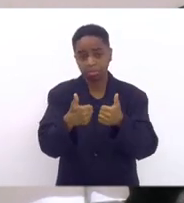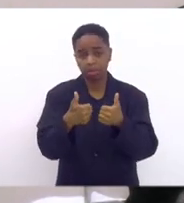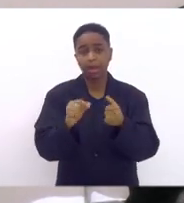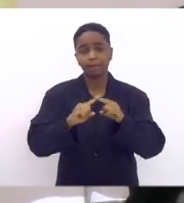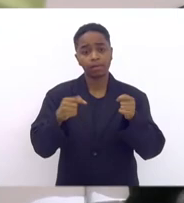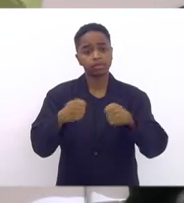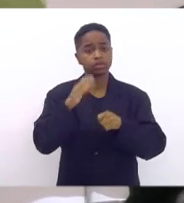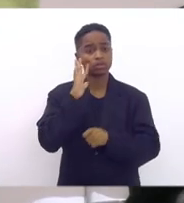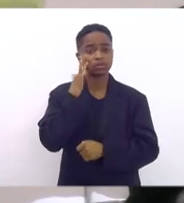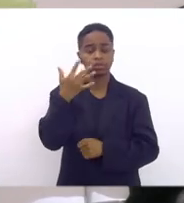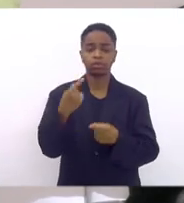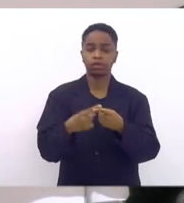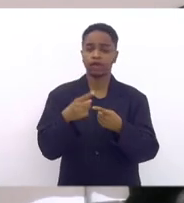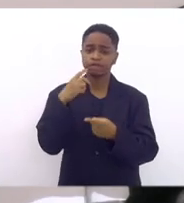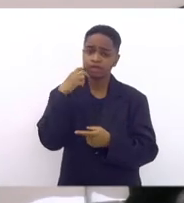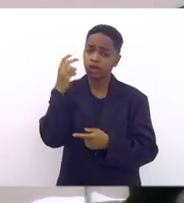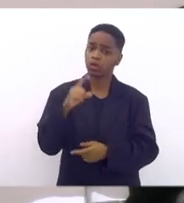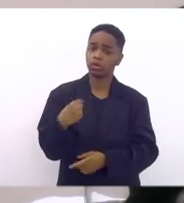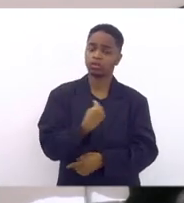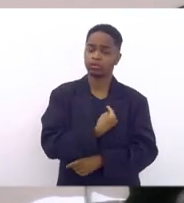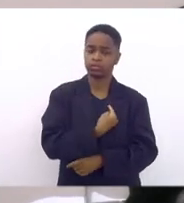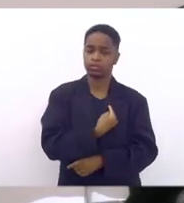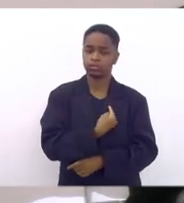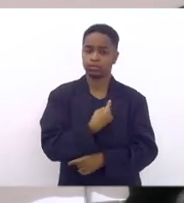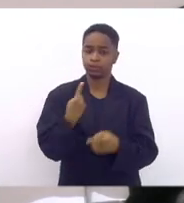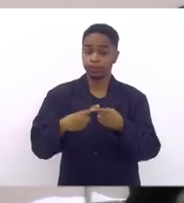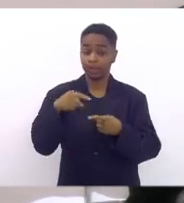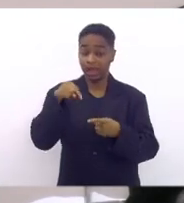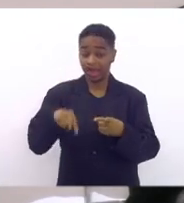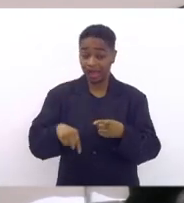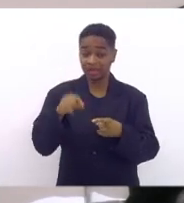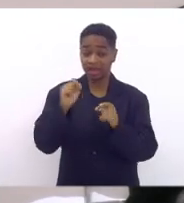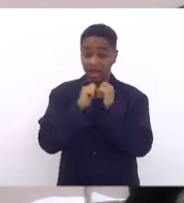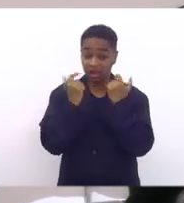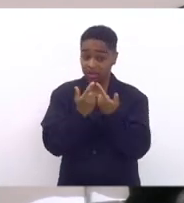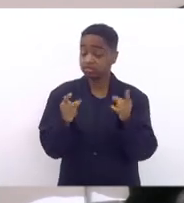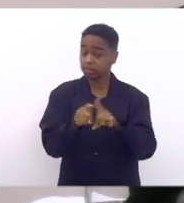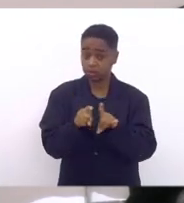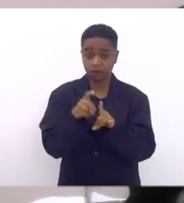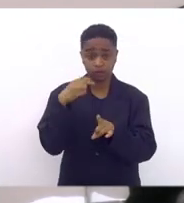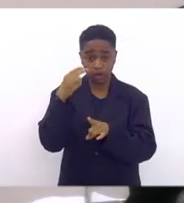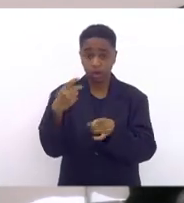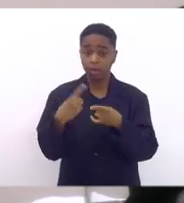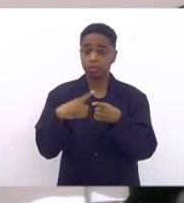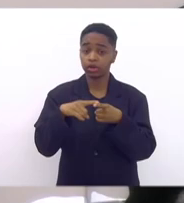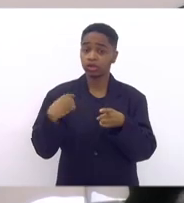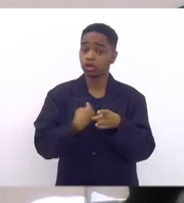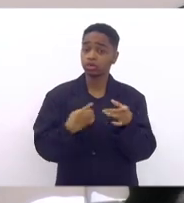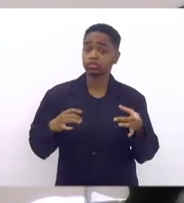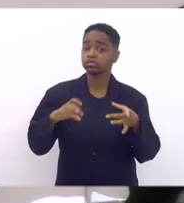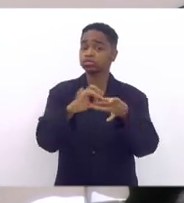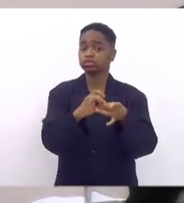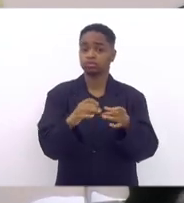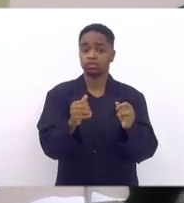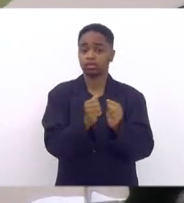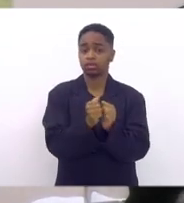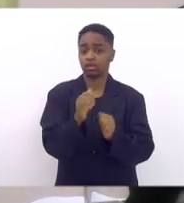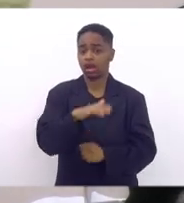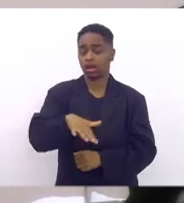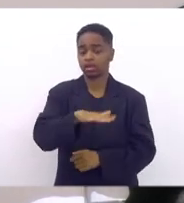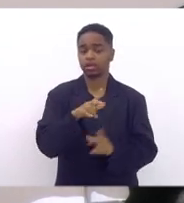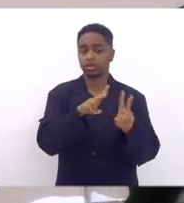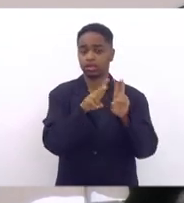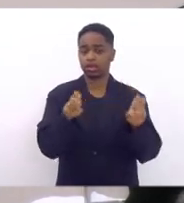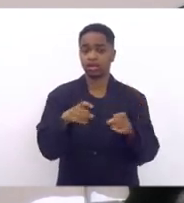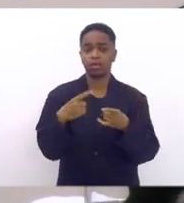se resolva porque é uma vergonha para todos nós pro Parlamento Fluminense também deodalto porque nós estamos encarando essa questão de frente não adianta o